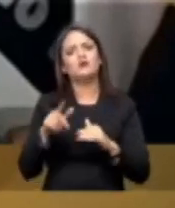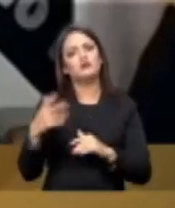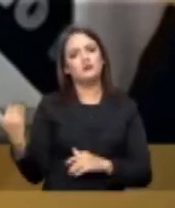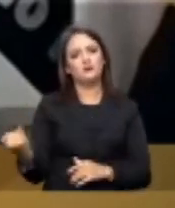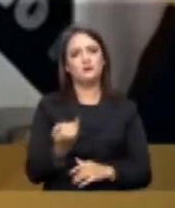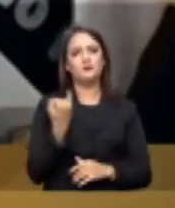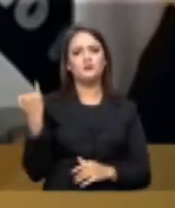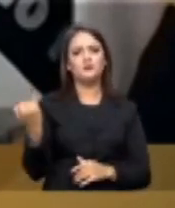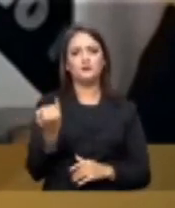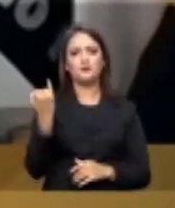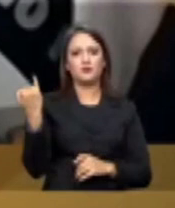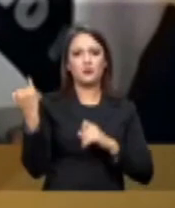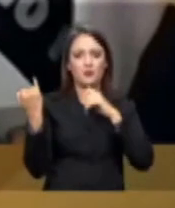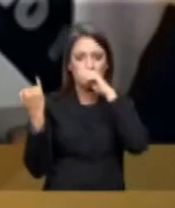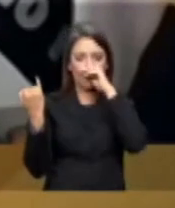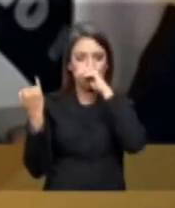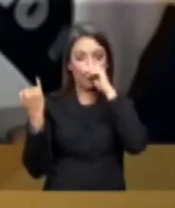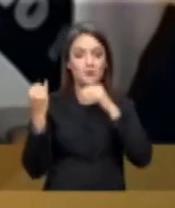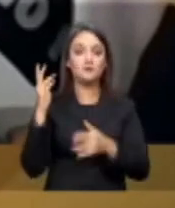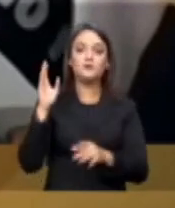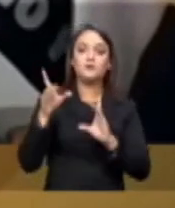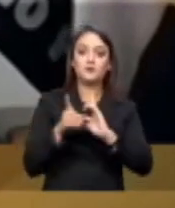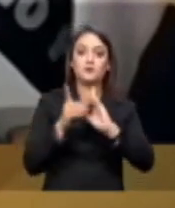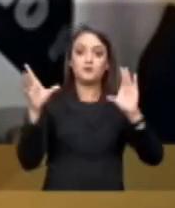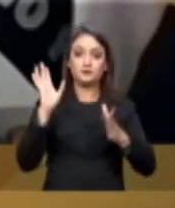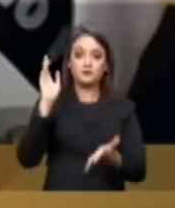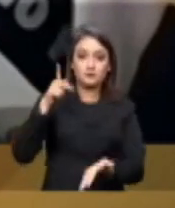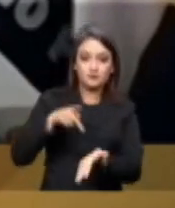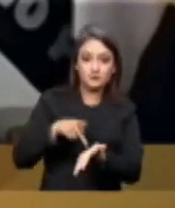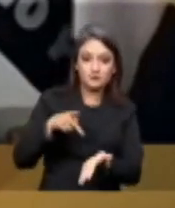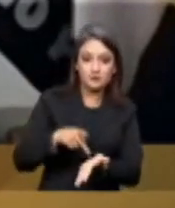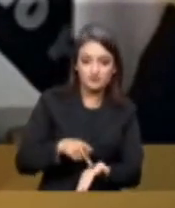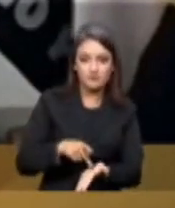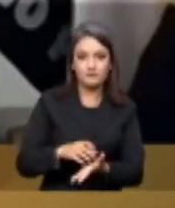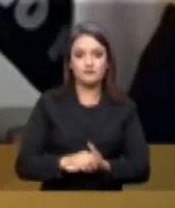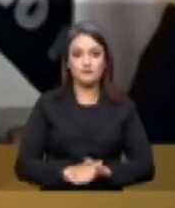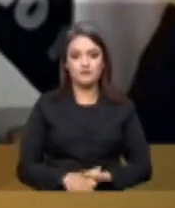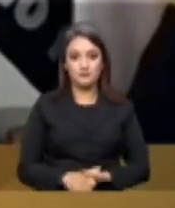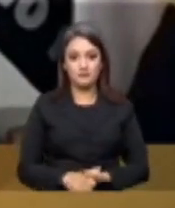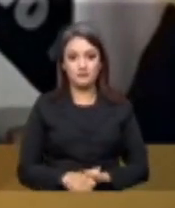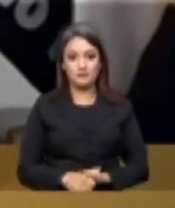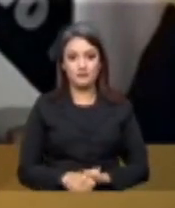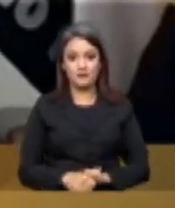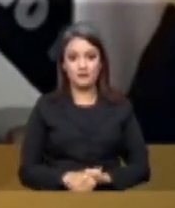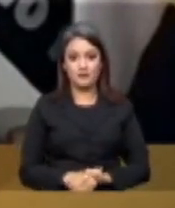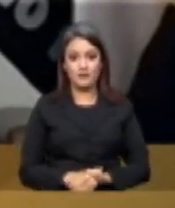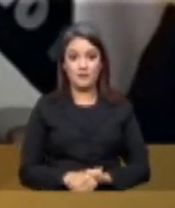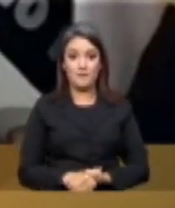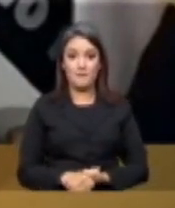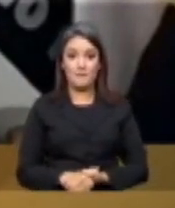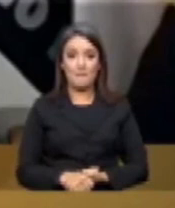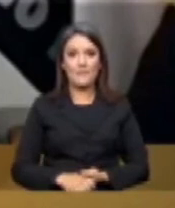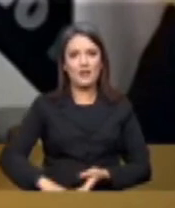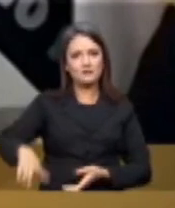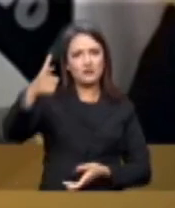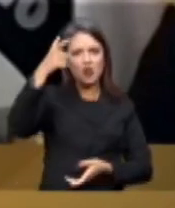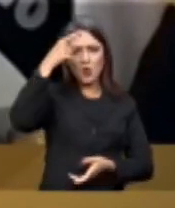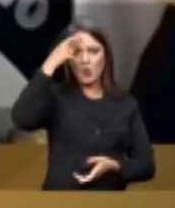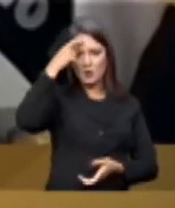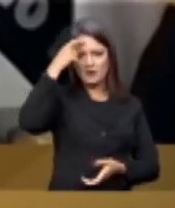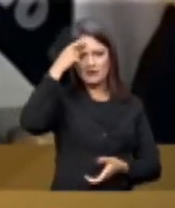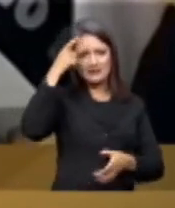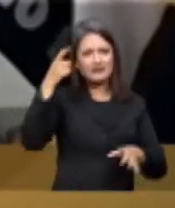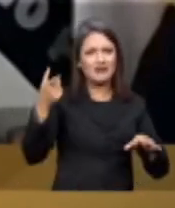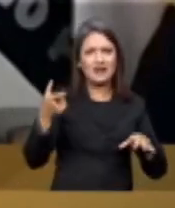indispensável a uma verdadeira democracia substancial. São livres a consciência e a palavra de